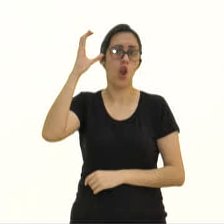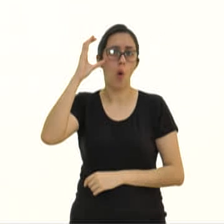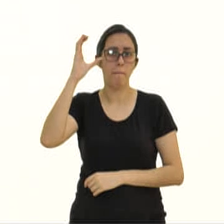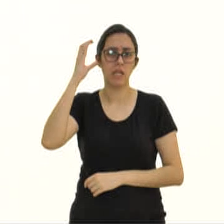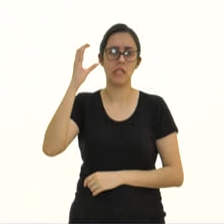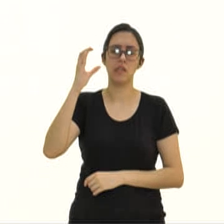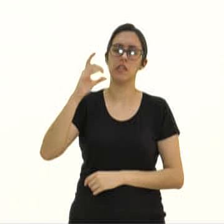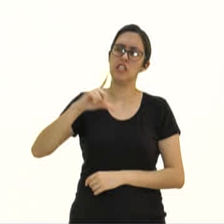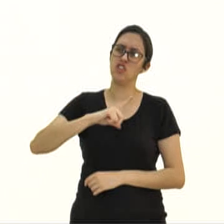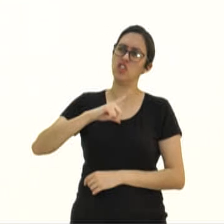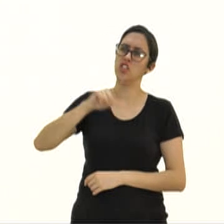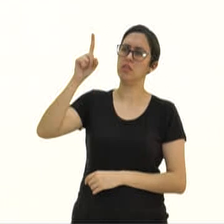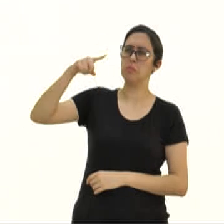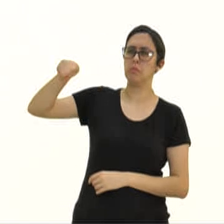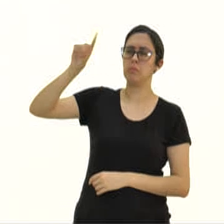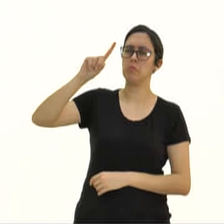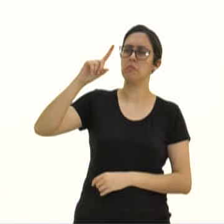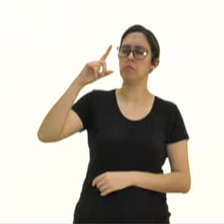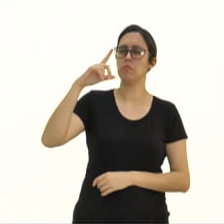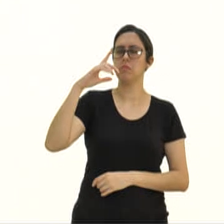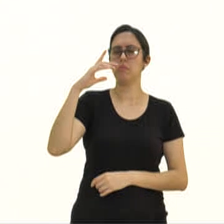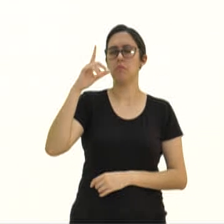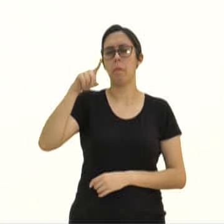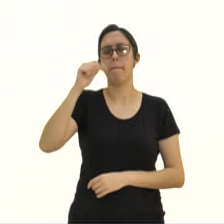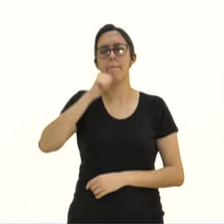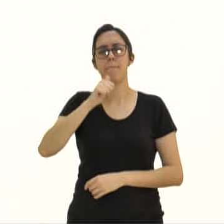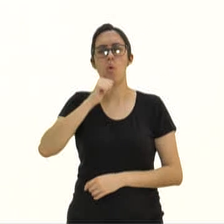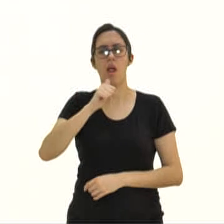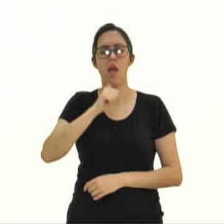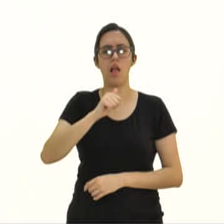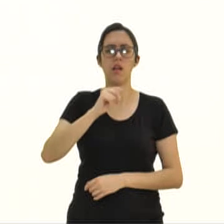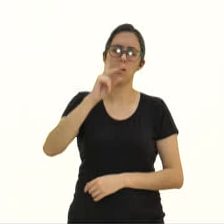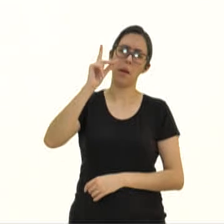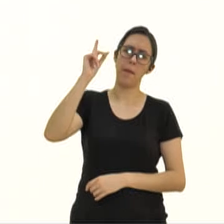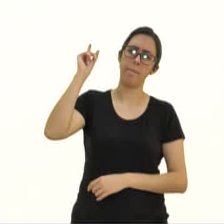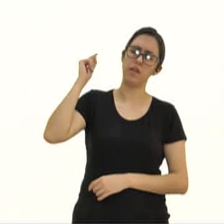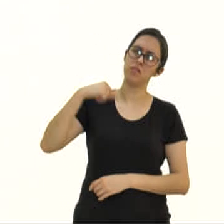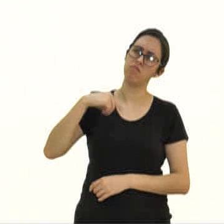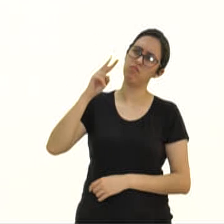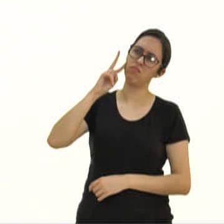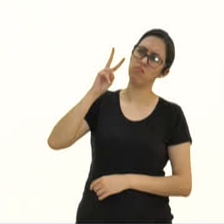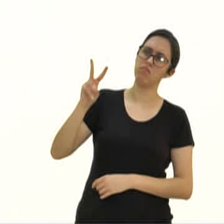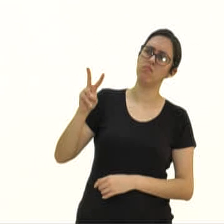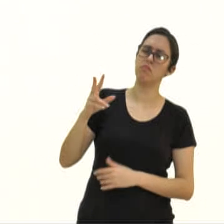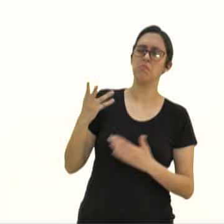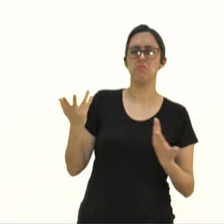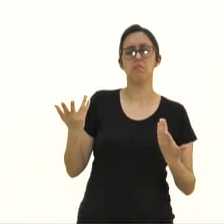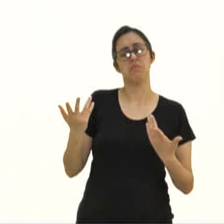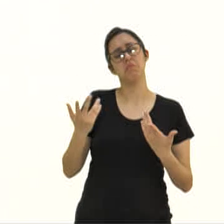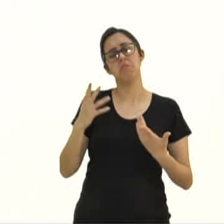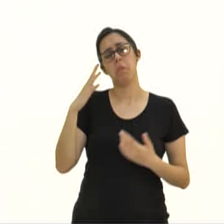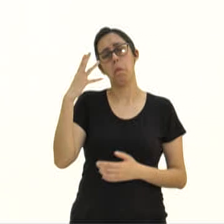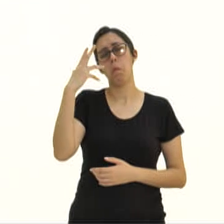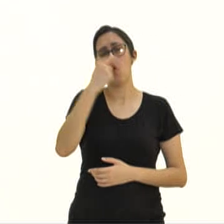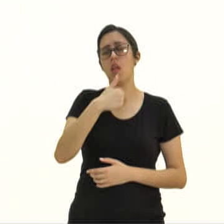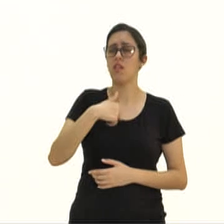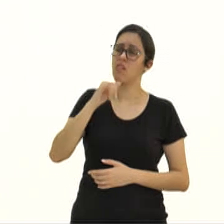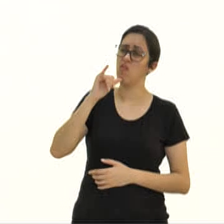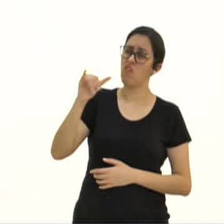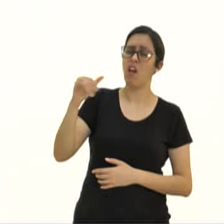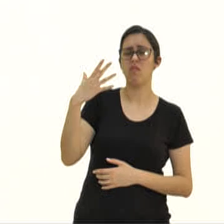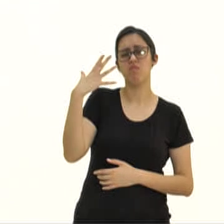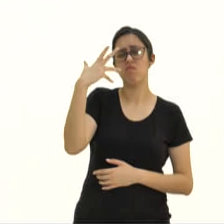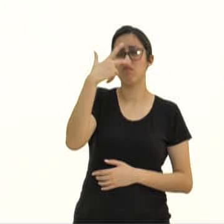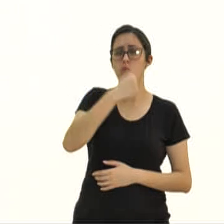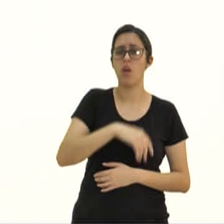mulheres. Vulgares ambos. Naquele tempo não me pareciam feios. São bonitos, disse eu.